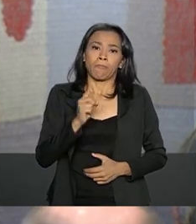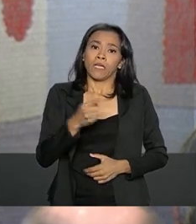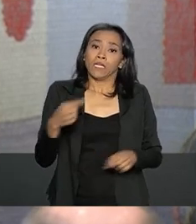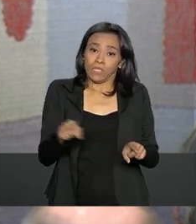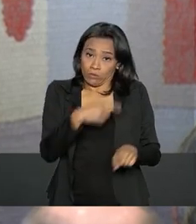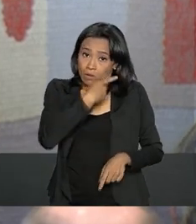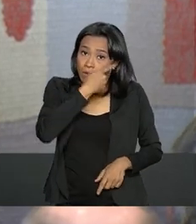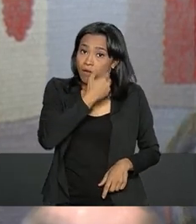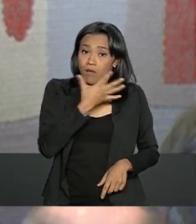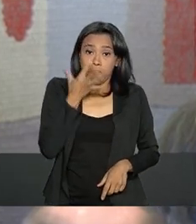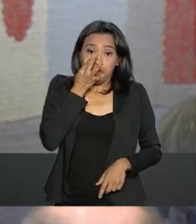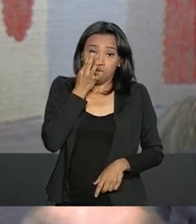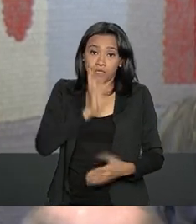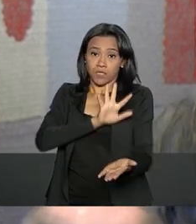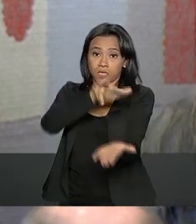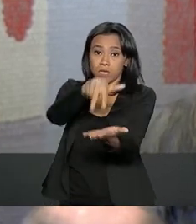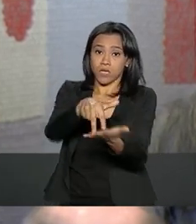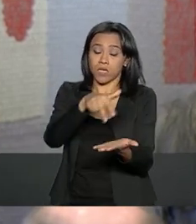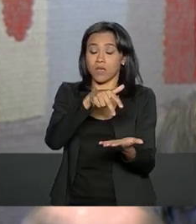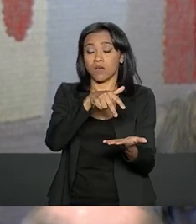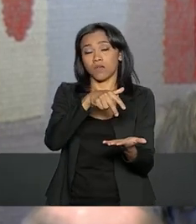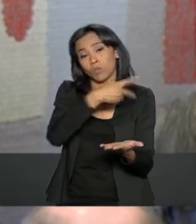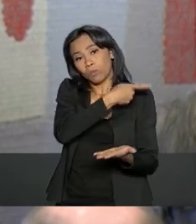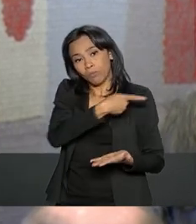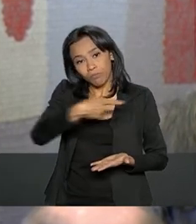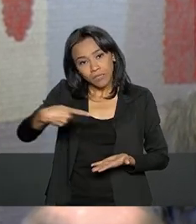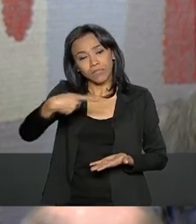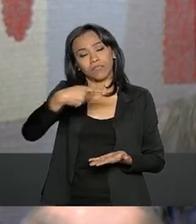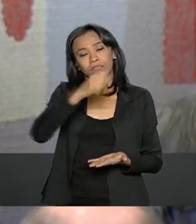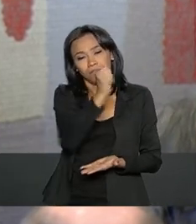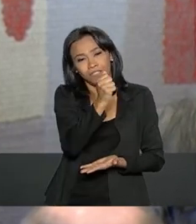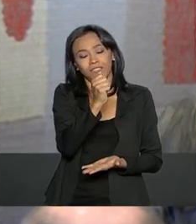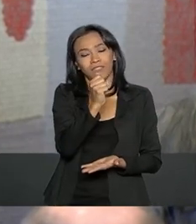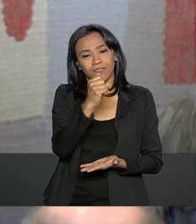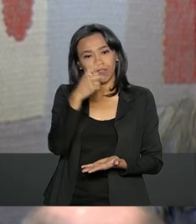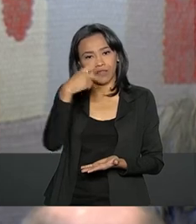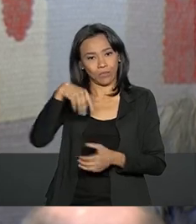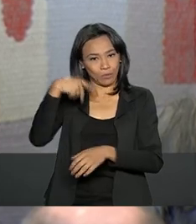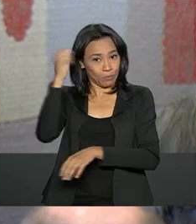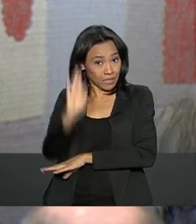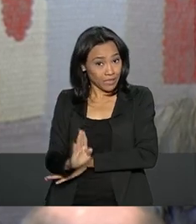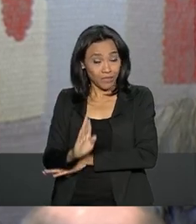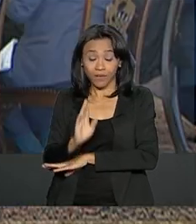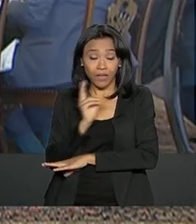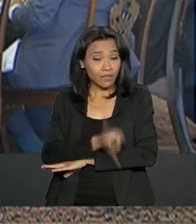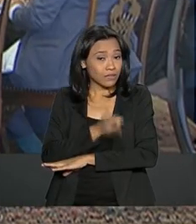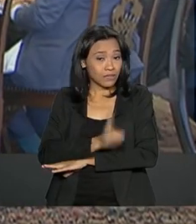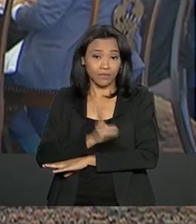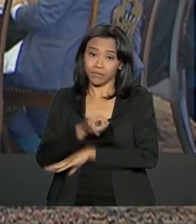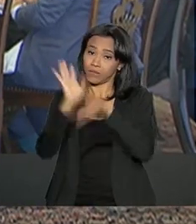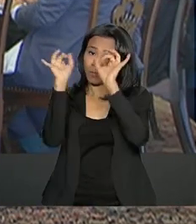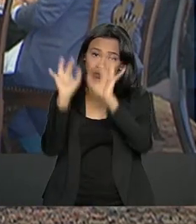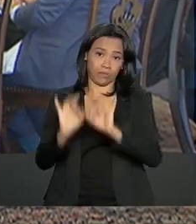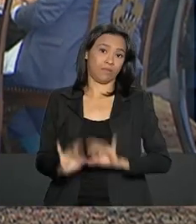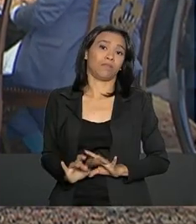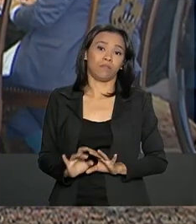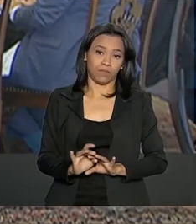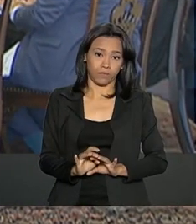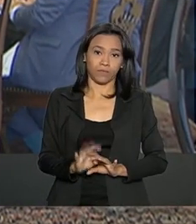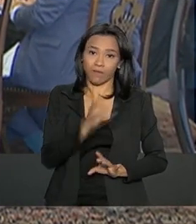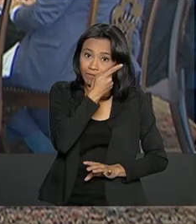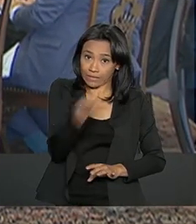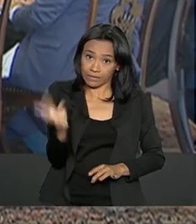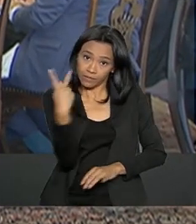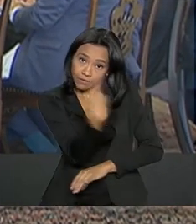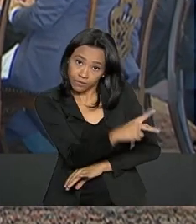presidente da Argentina em nosso país é sempre uma ocasião muito especial. O fato de